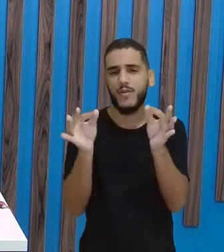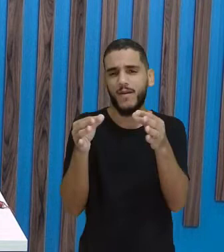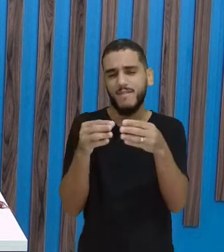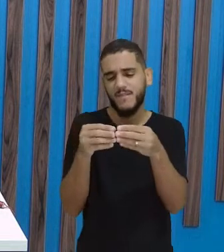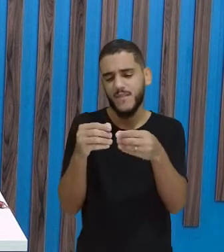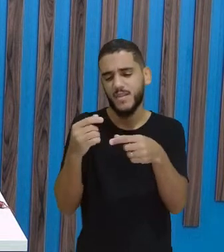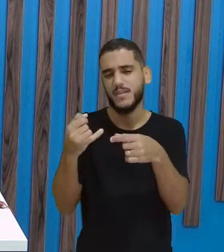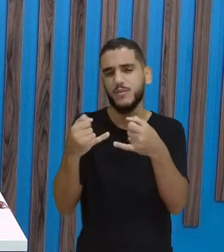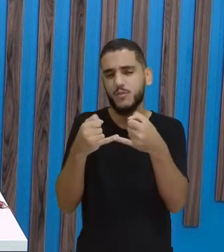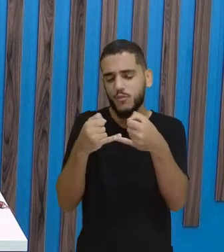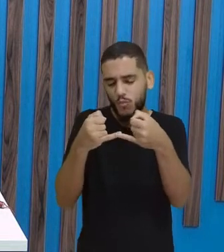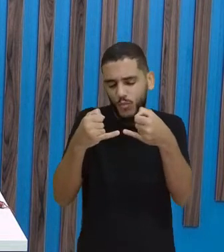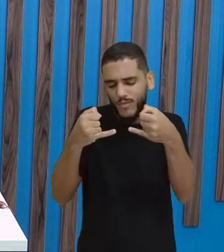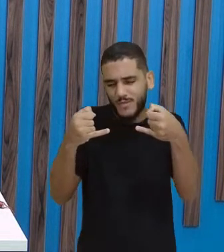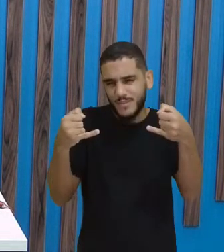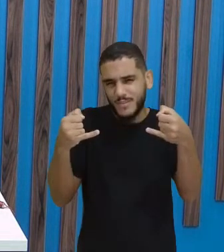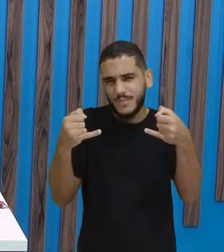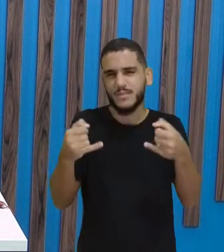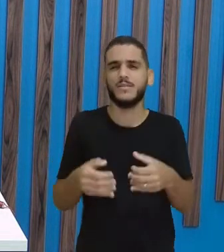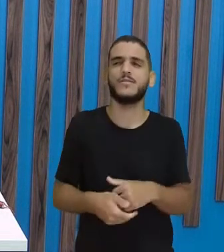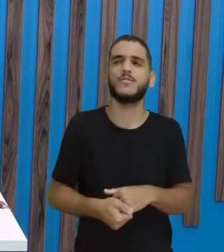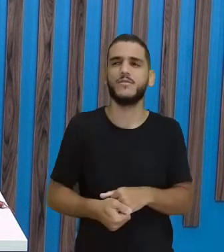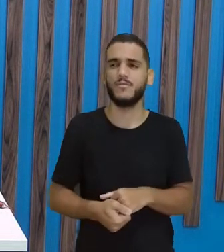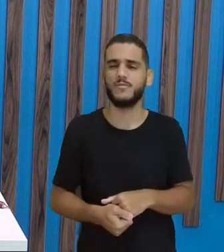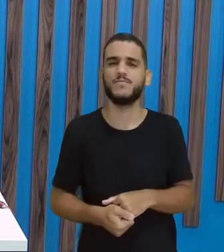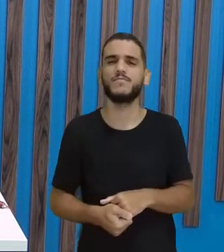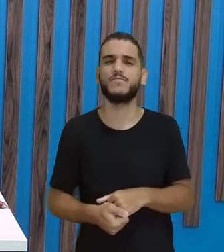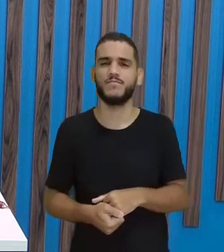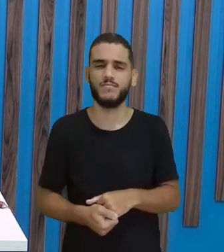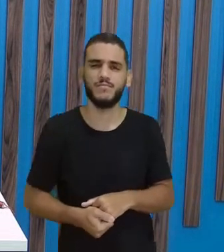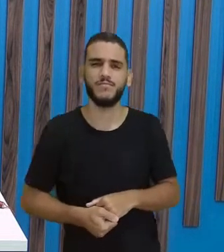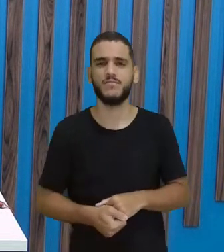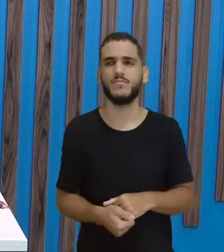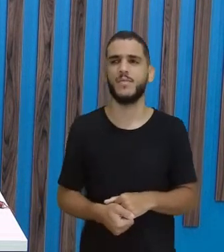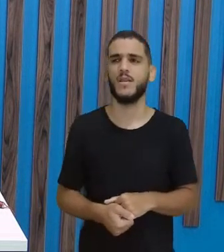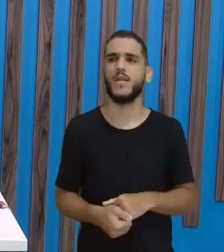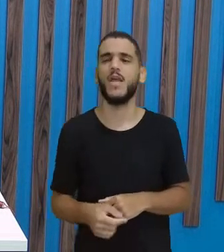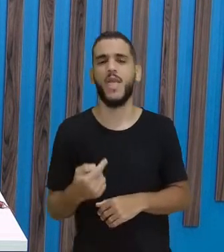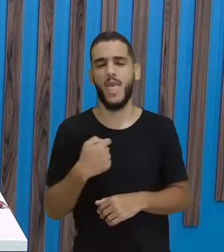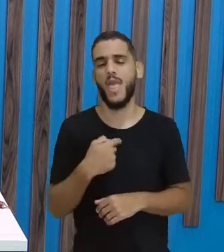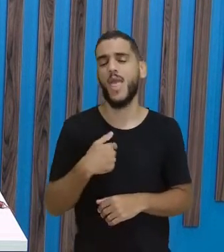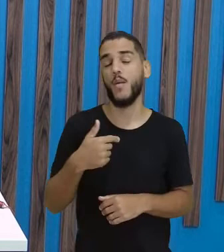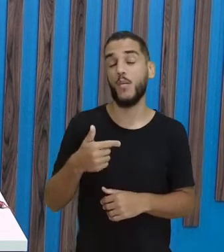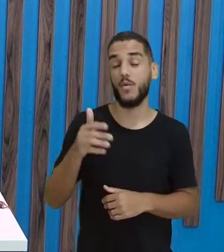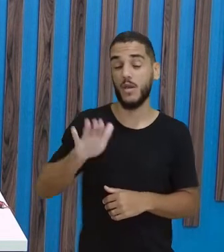vocês, viu, professora Keise? Aconteceu comigo. Sim. Eu era criança, aí eu não sabia